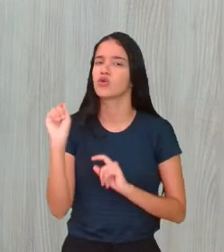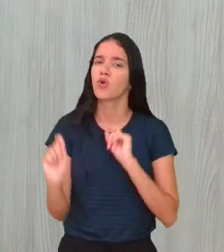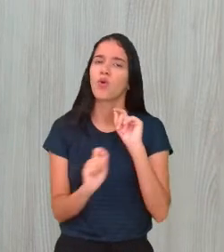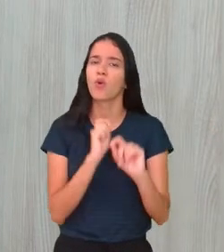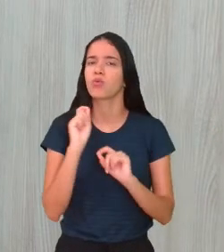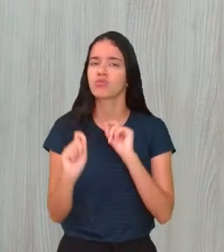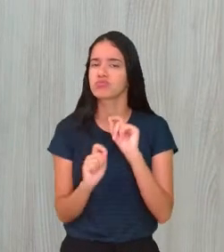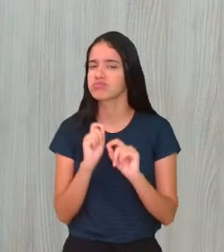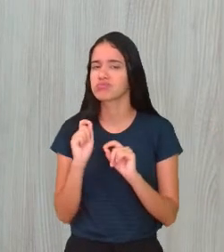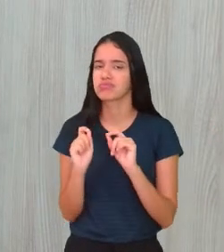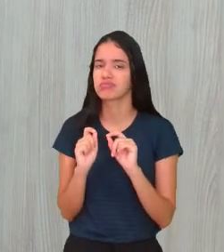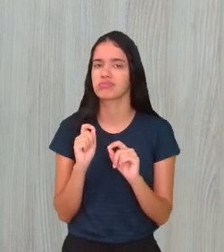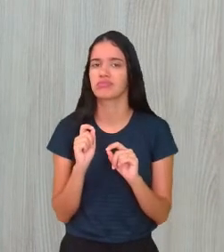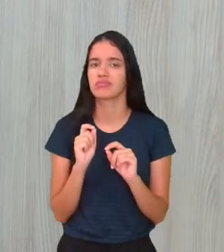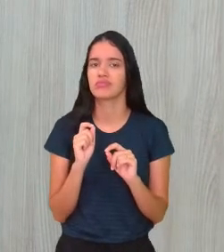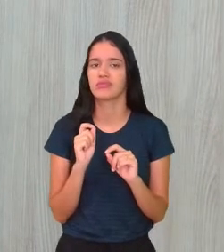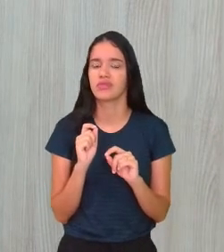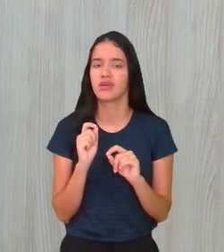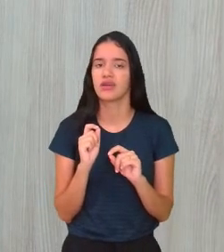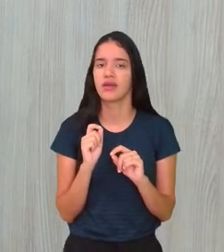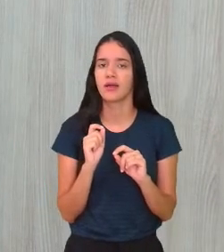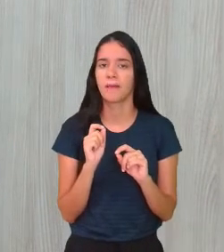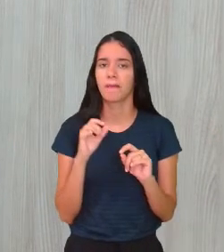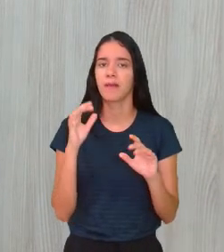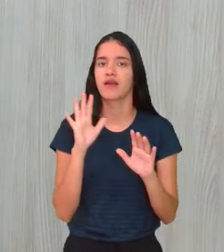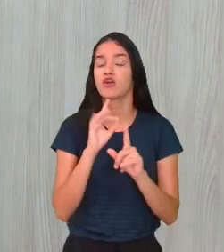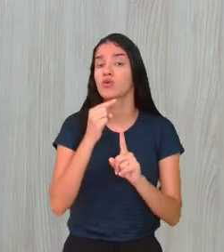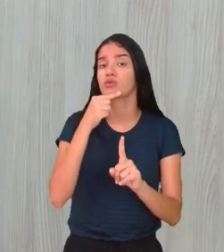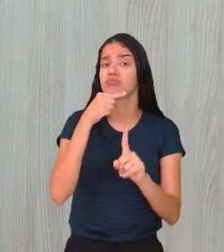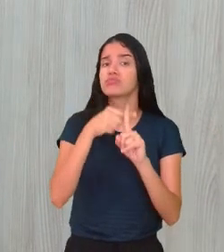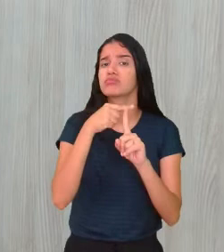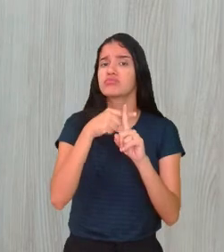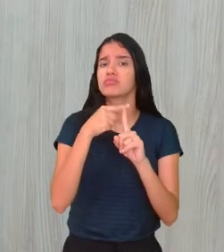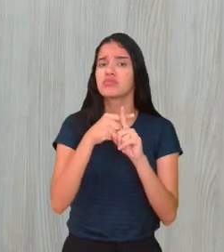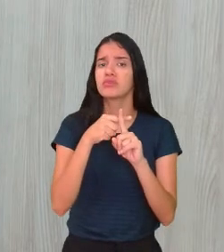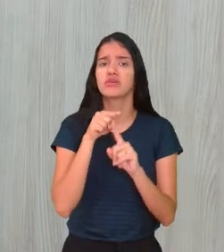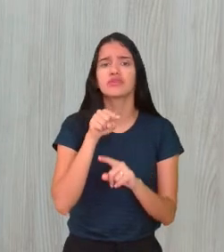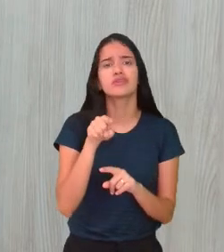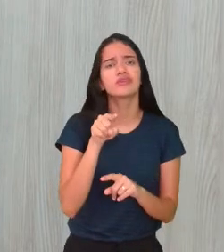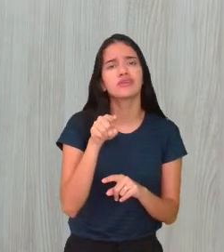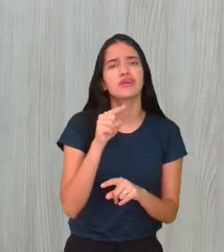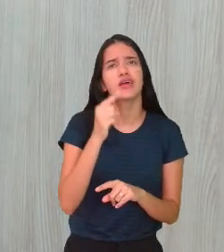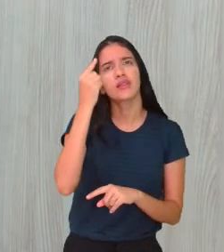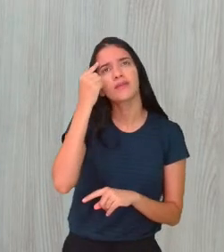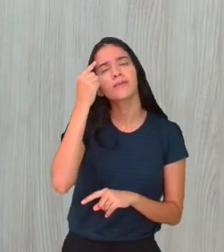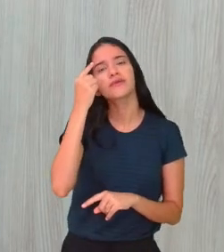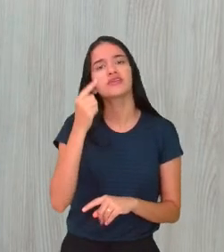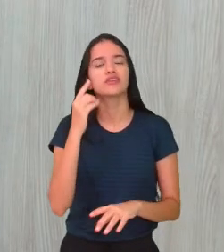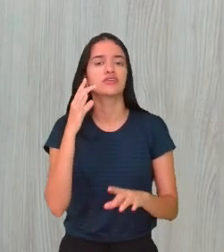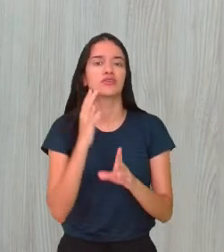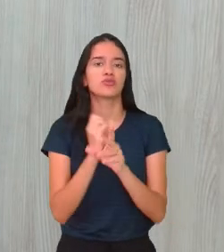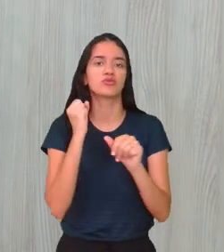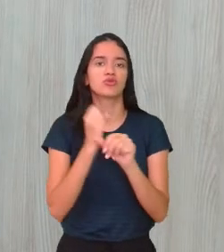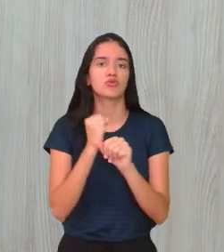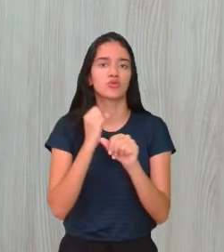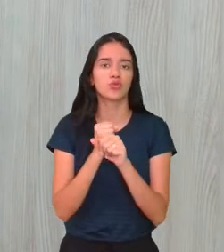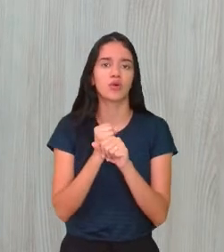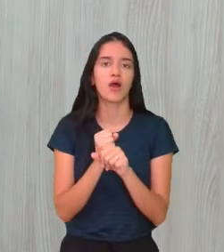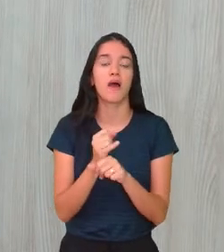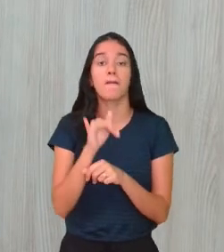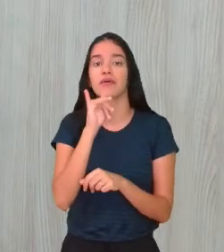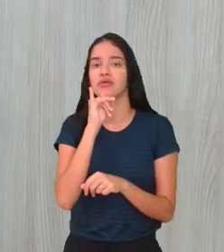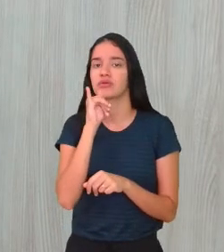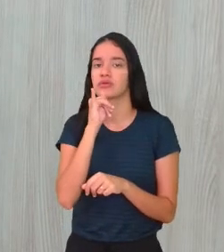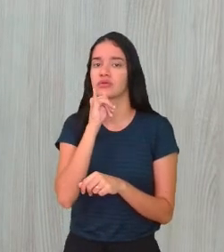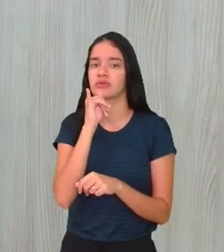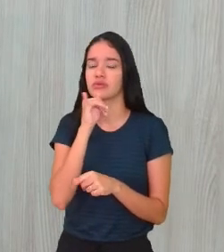tem a ver com soma? Porque você deve estar pensando em soma. Mas esse exemplo que ele